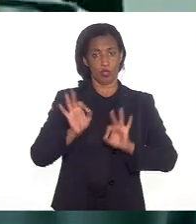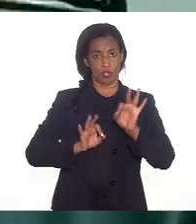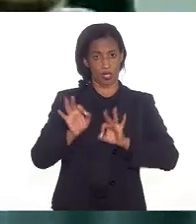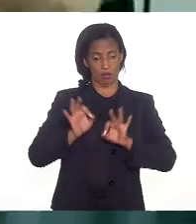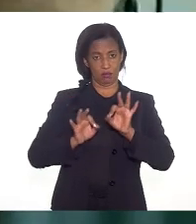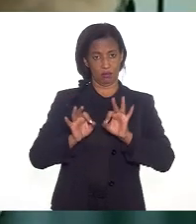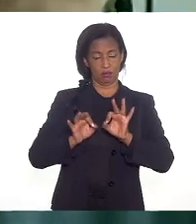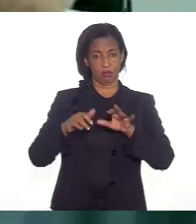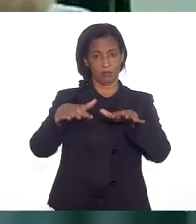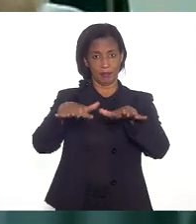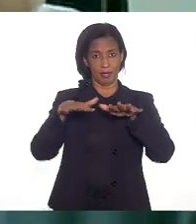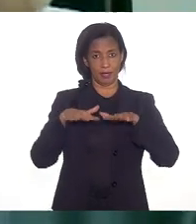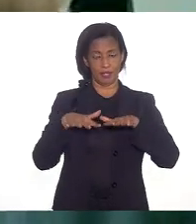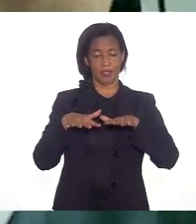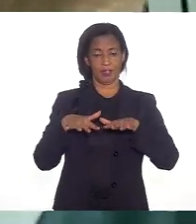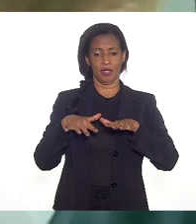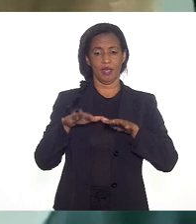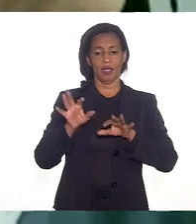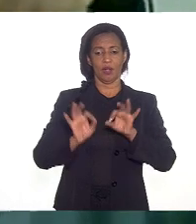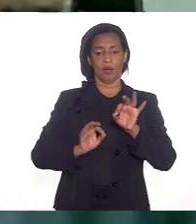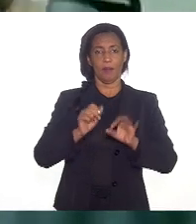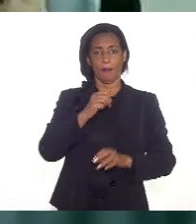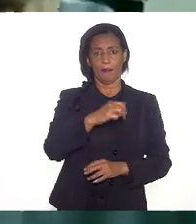plenário, o projeto de lei do